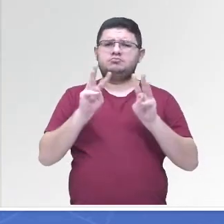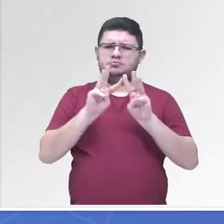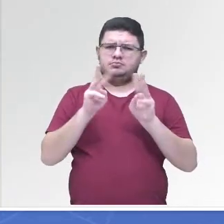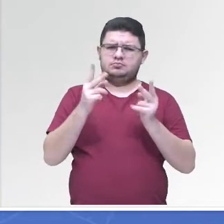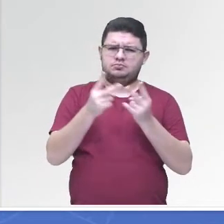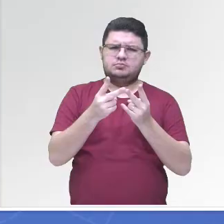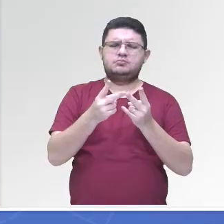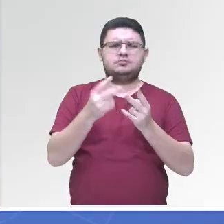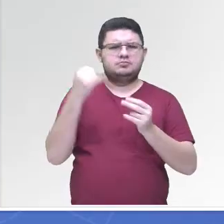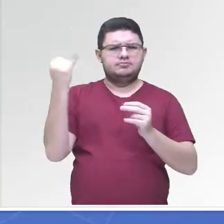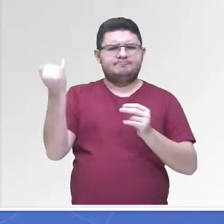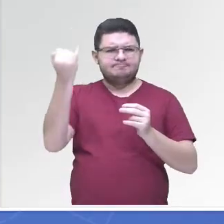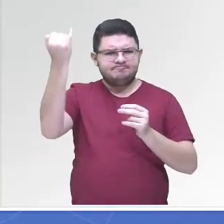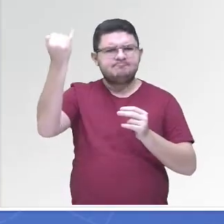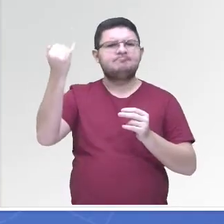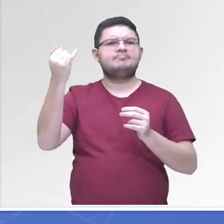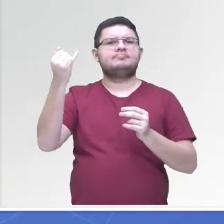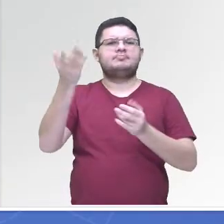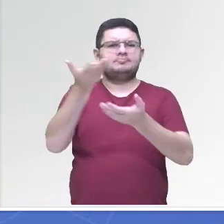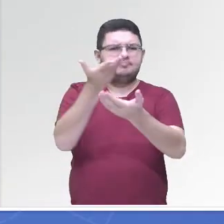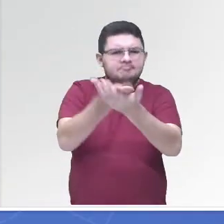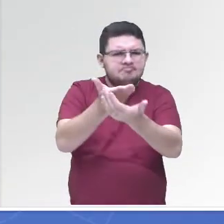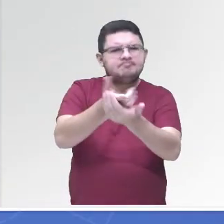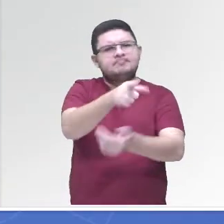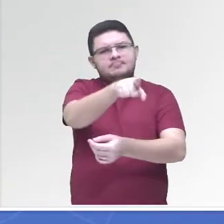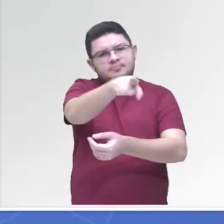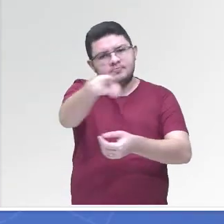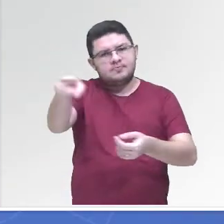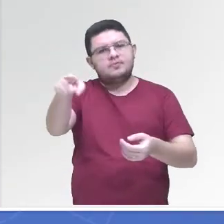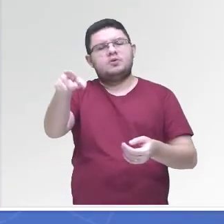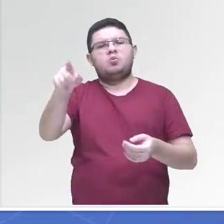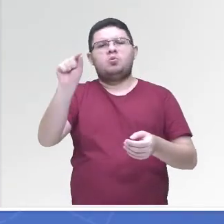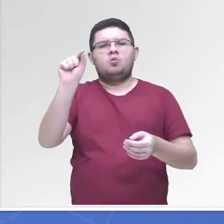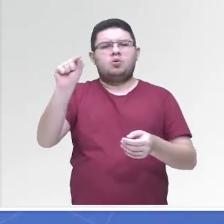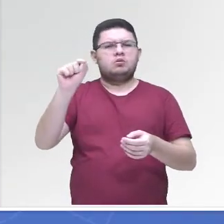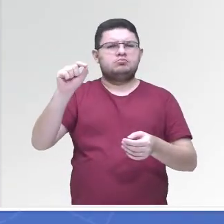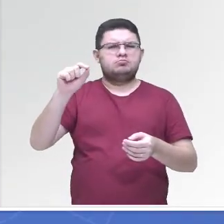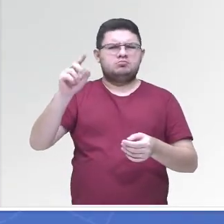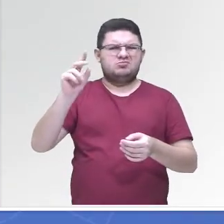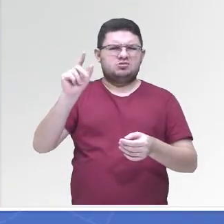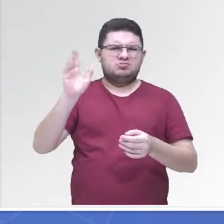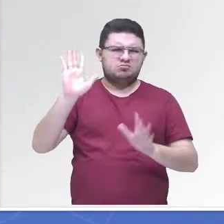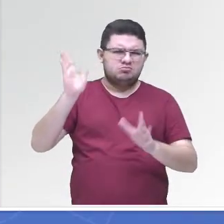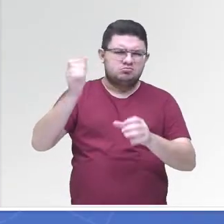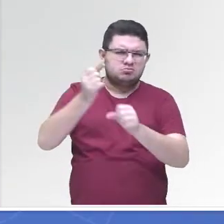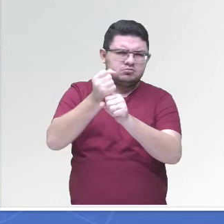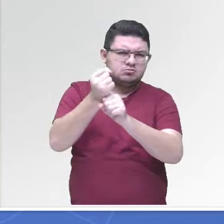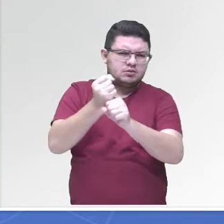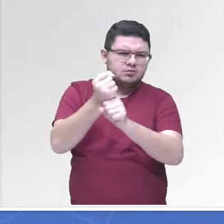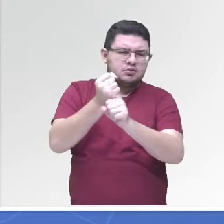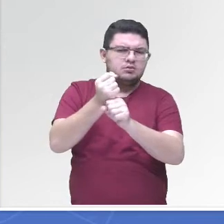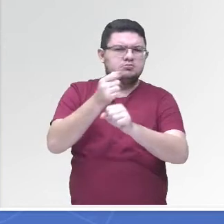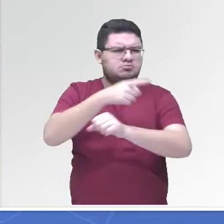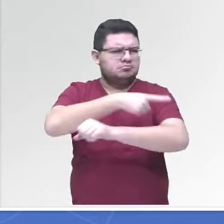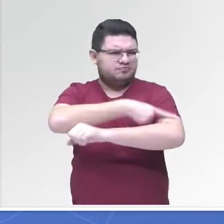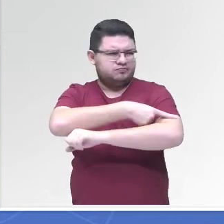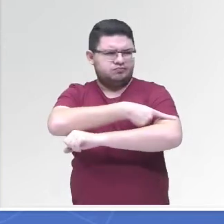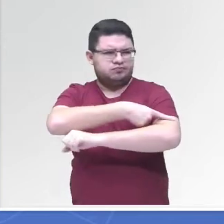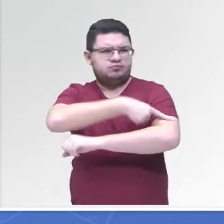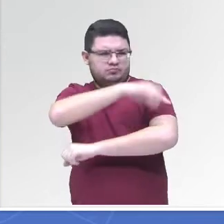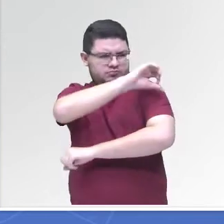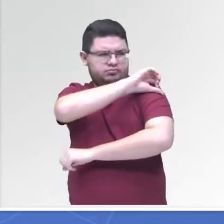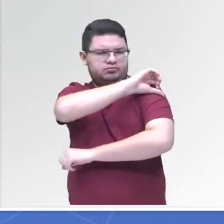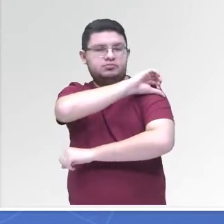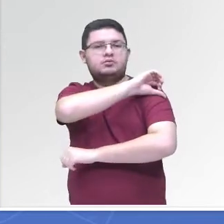importante e trabalhado, né? Bastante trabalhado aí por vocês durante já bastante tempo, desde o ensino fundamental. Então vamos reforçar um pouquinho